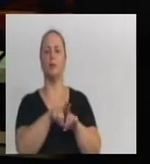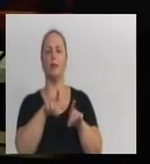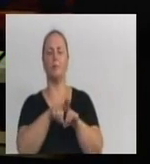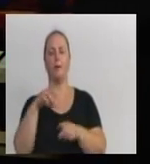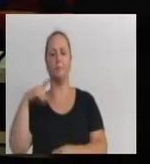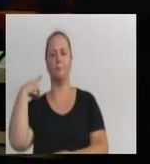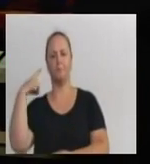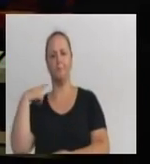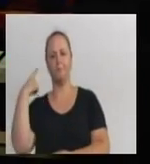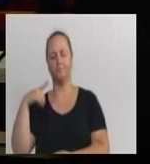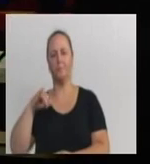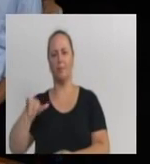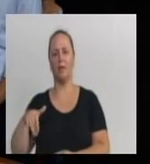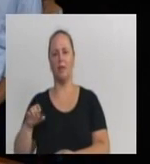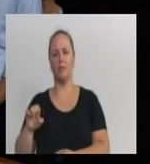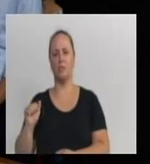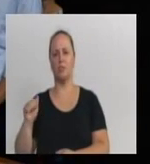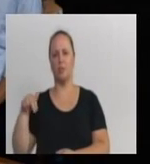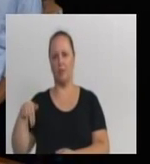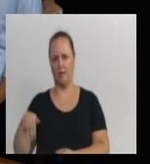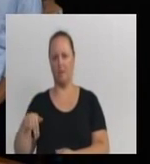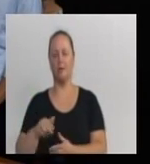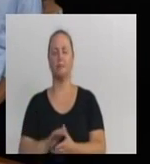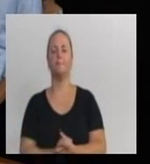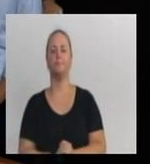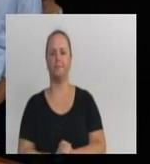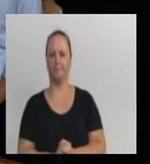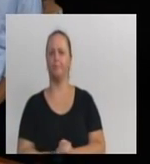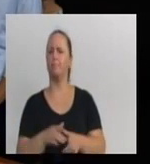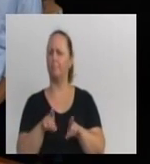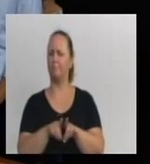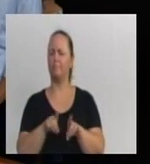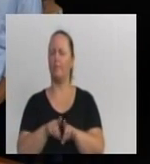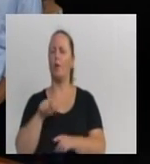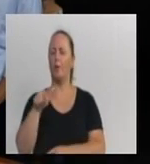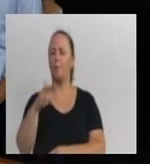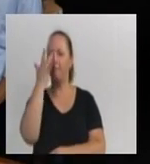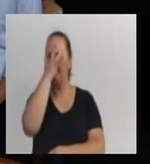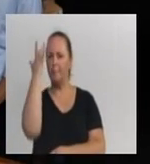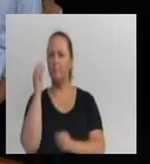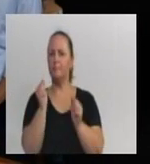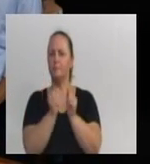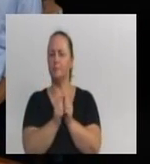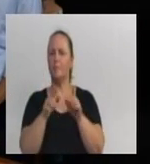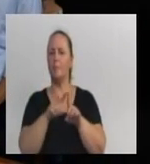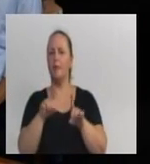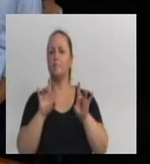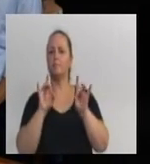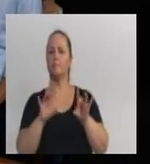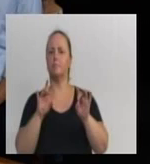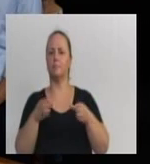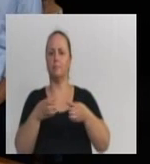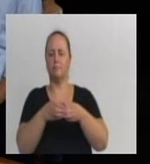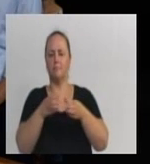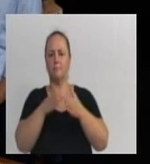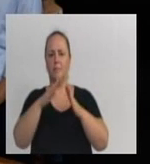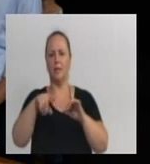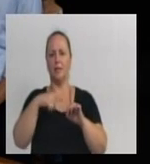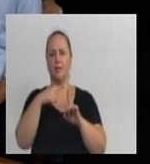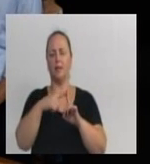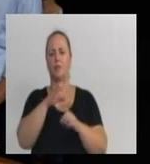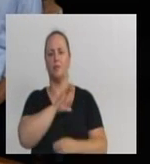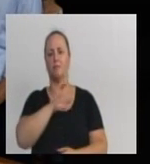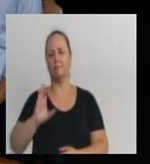estadual Jean Kuhlmann e outras pessoas e a comunidade, em especial junto com a Igreja Católica, a